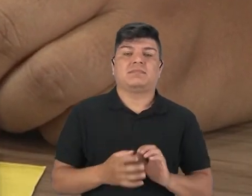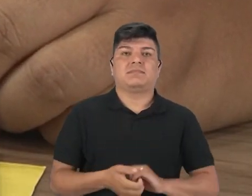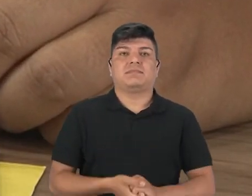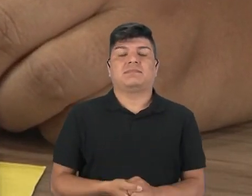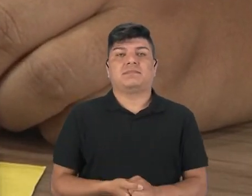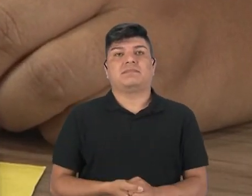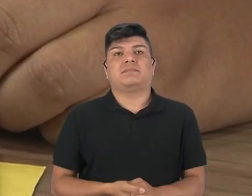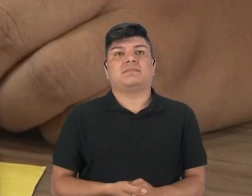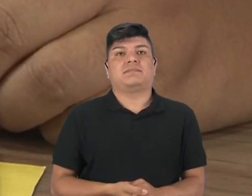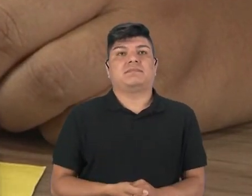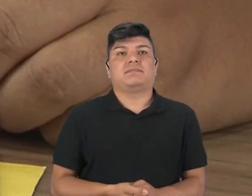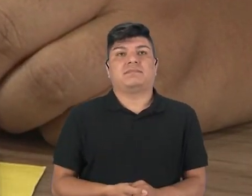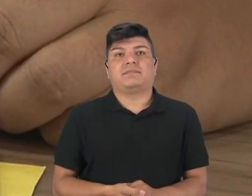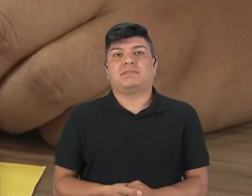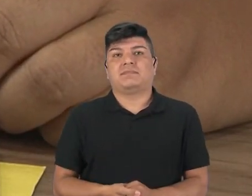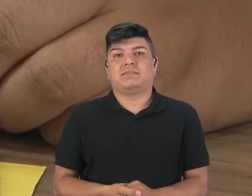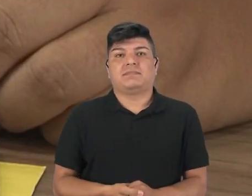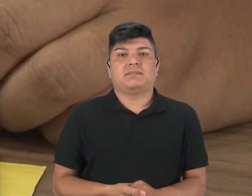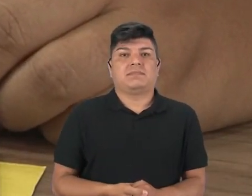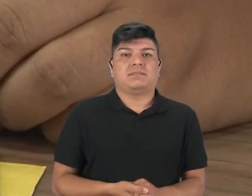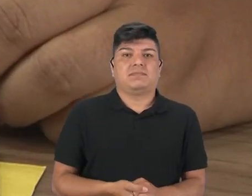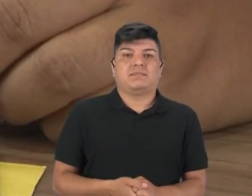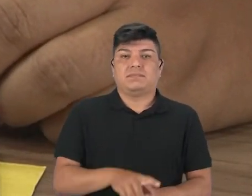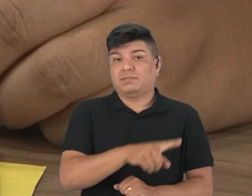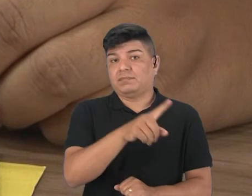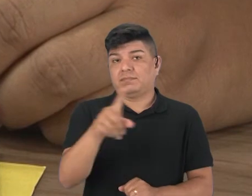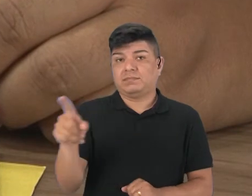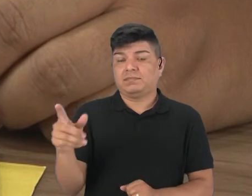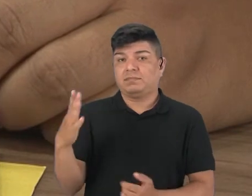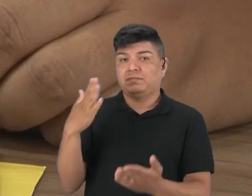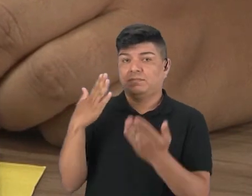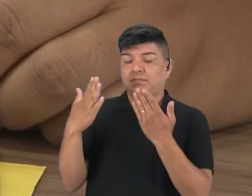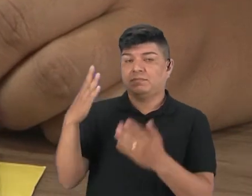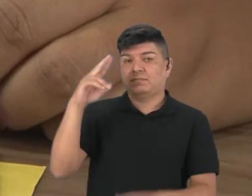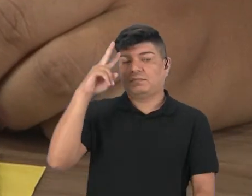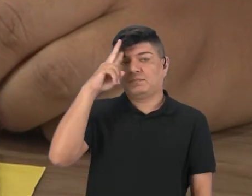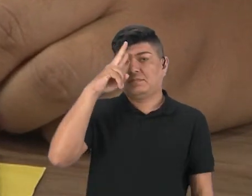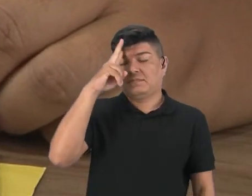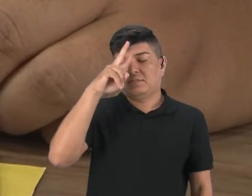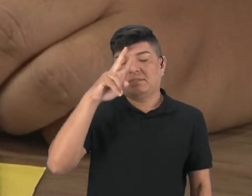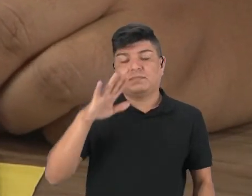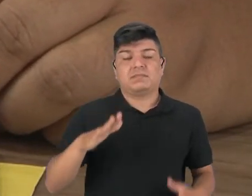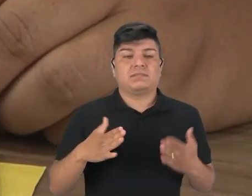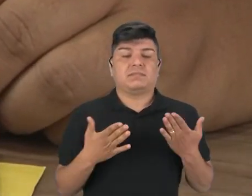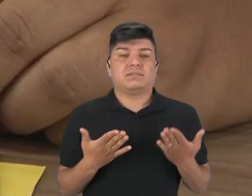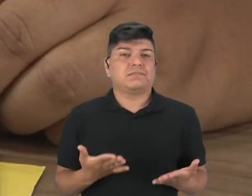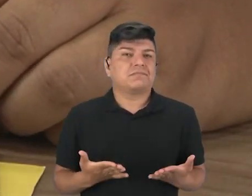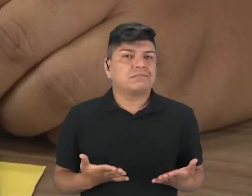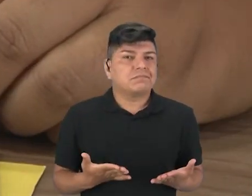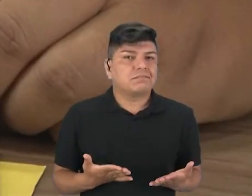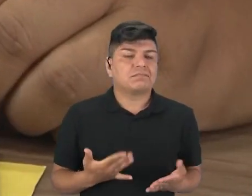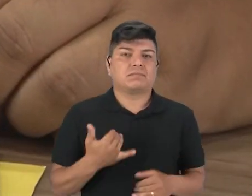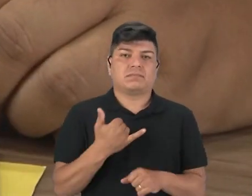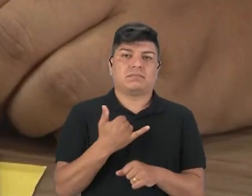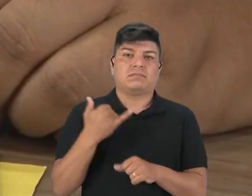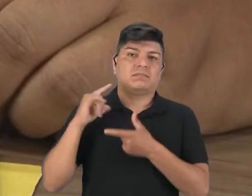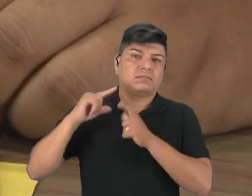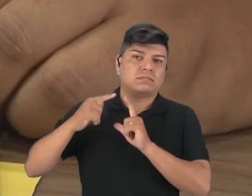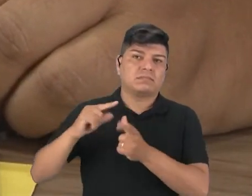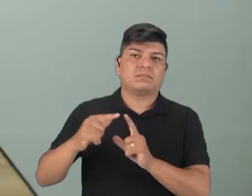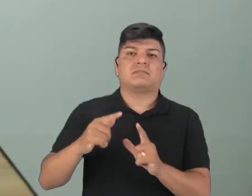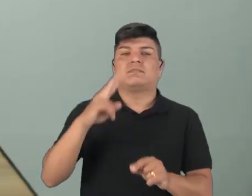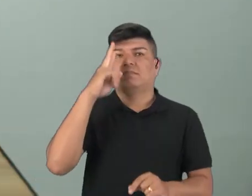né? Então, vocês vão relacionar e lembrar qual é a forma